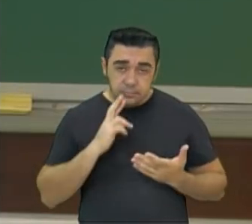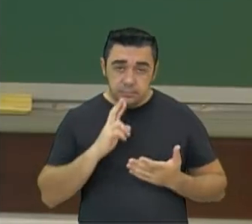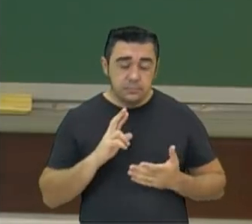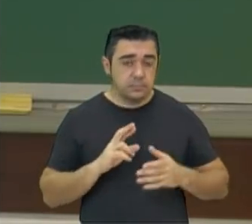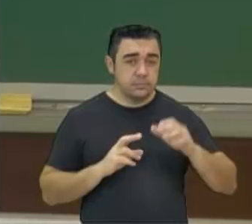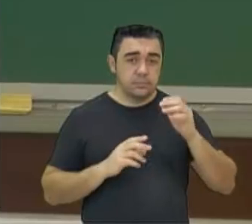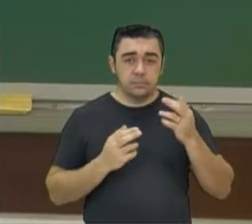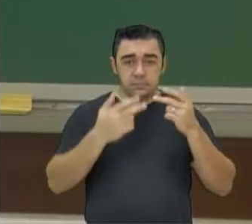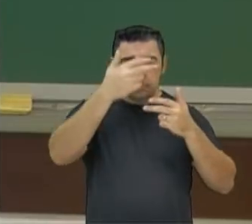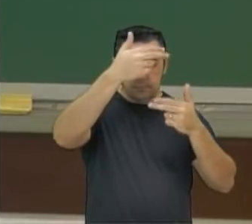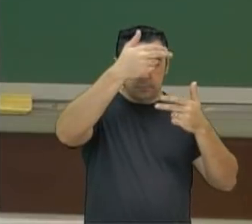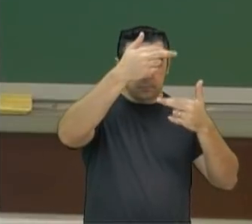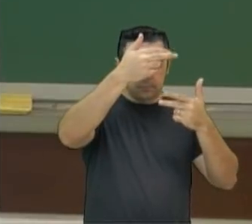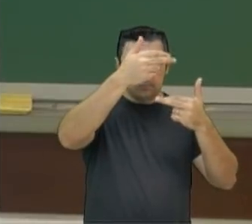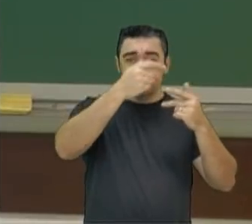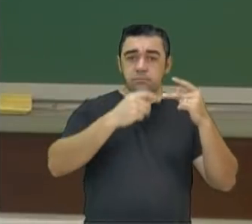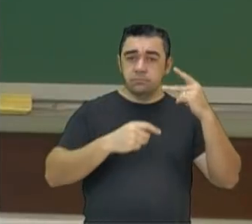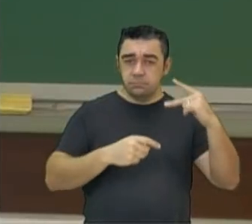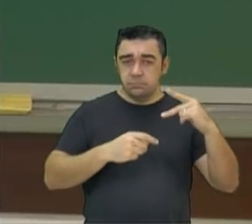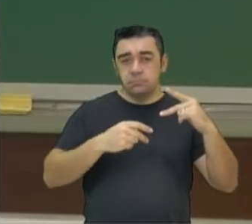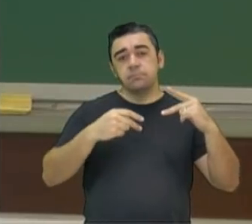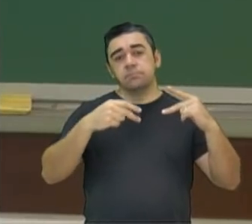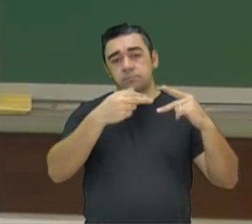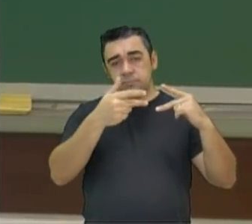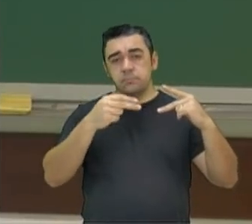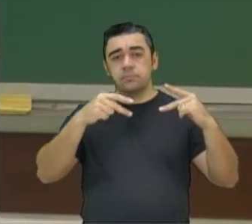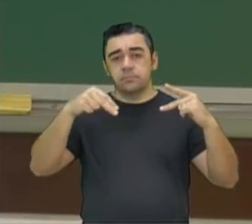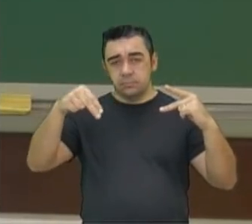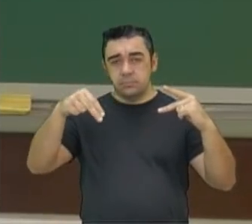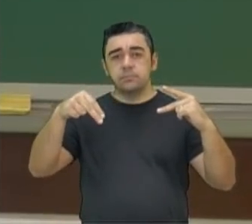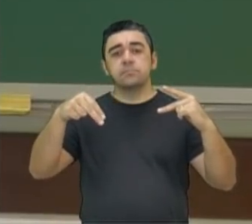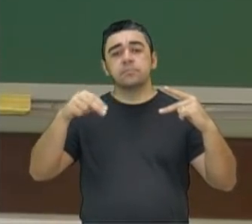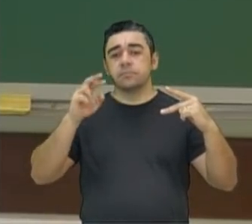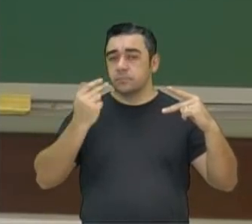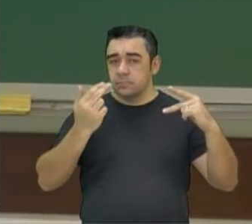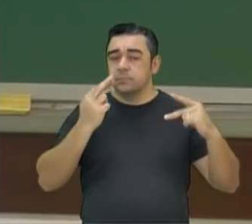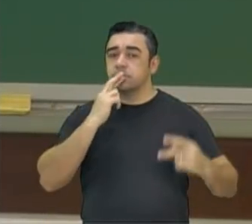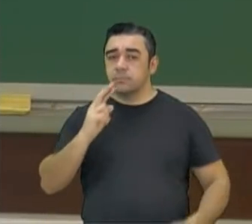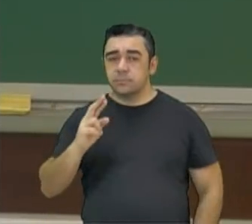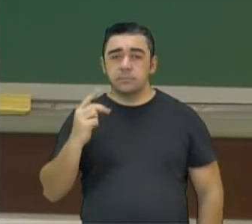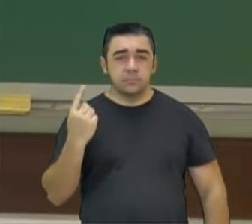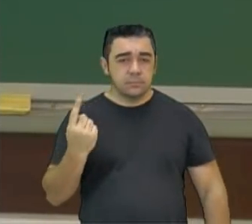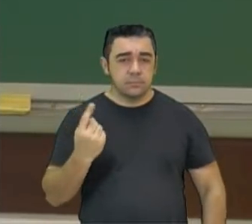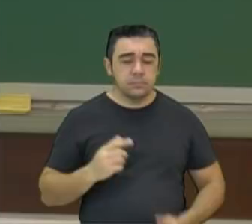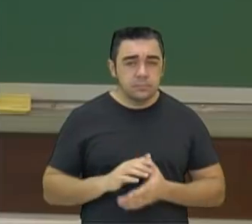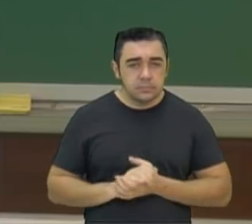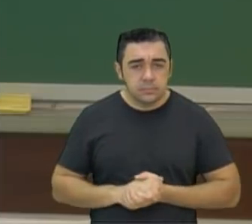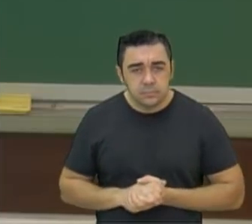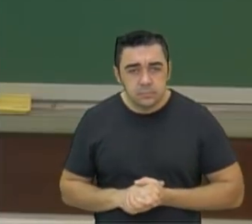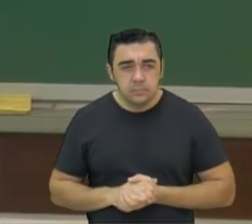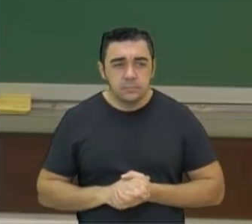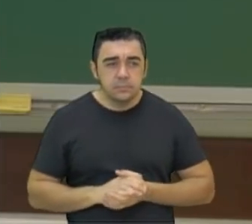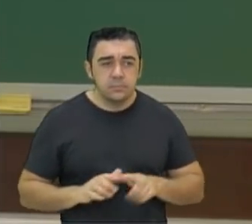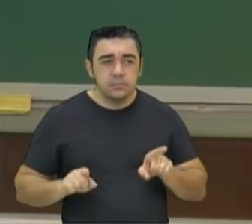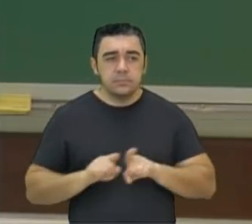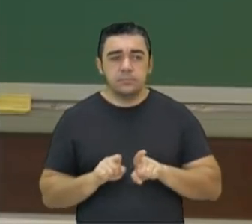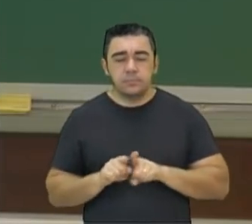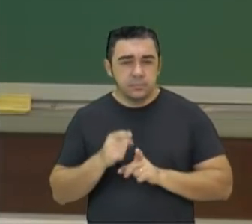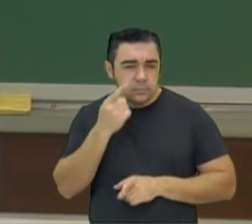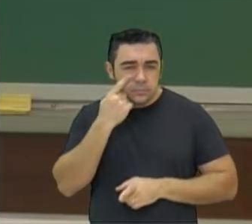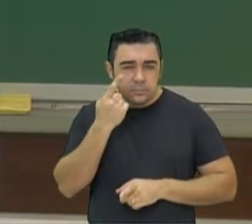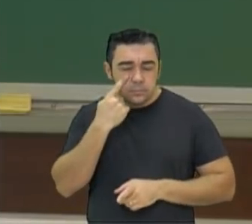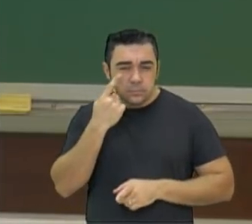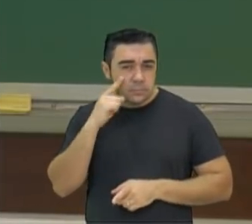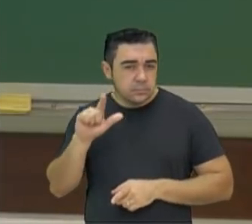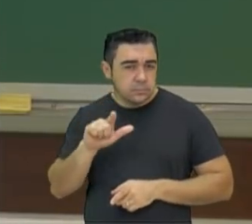quando tiver esta relação, saberemos que o resultado será sempre 1. E aqui, vejamos